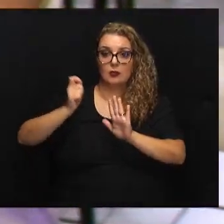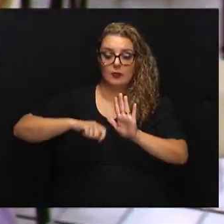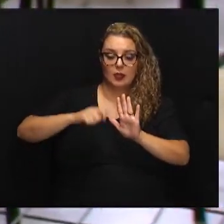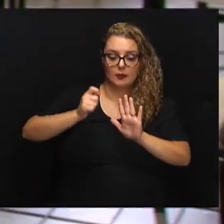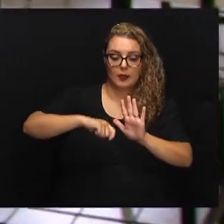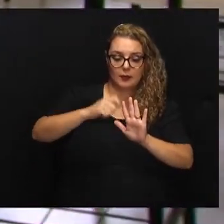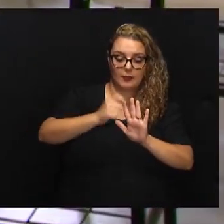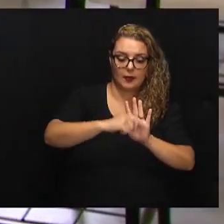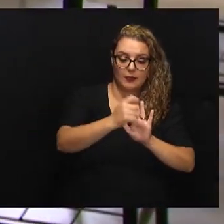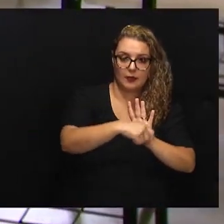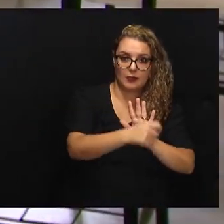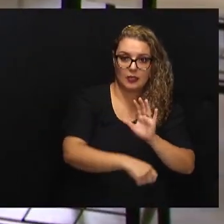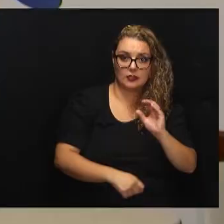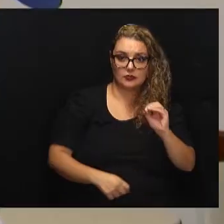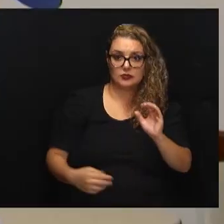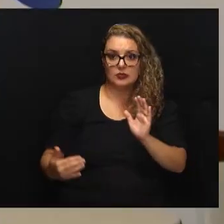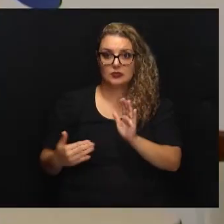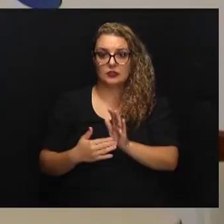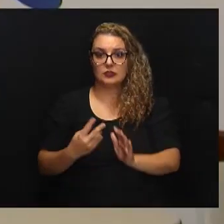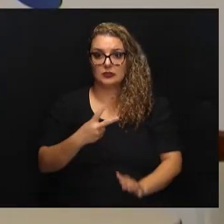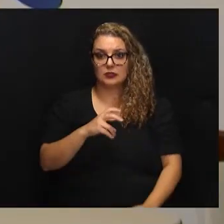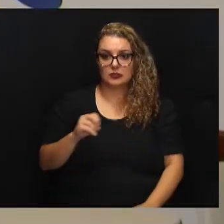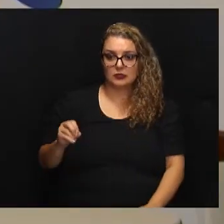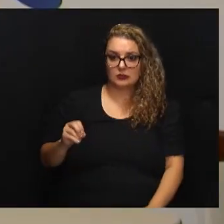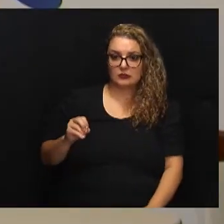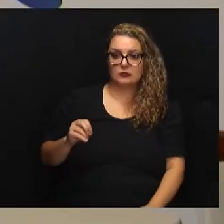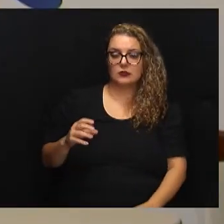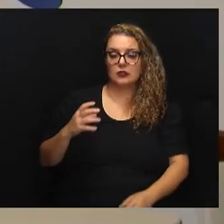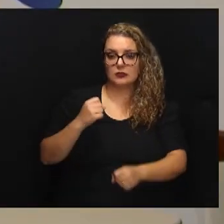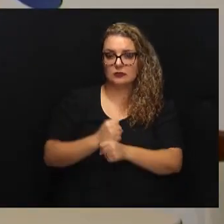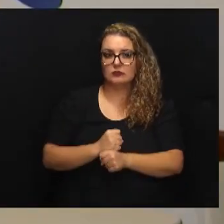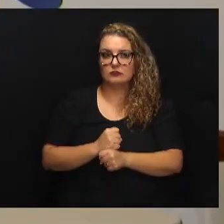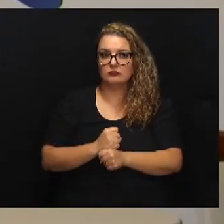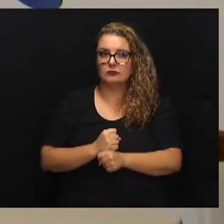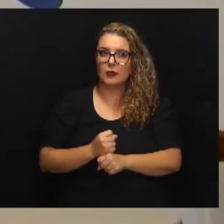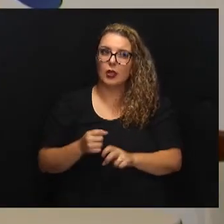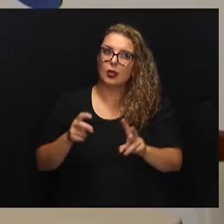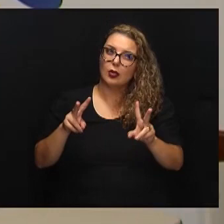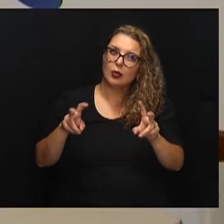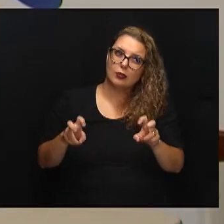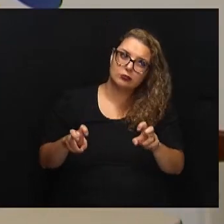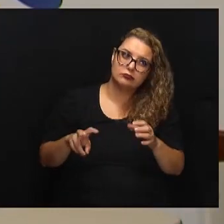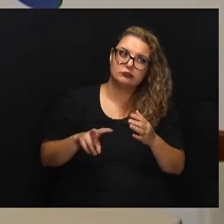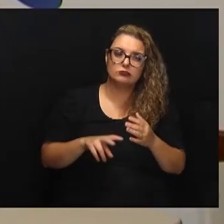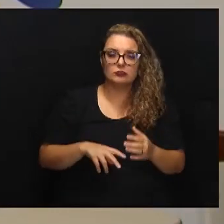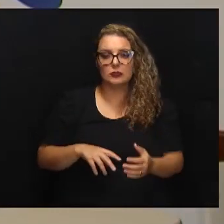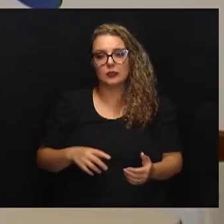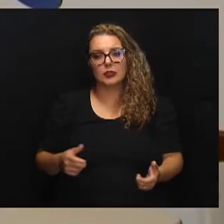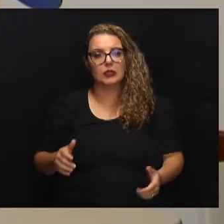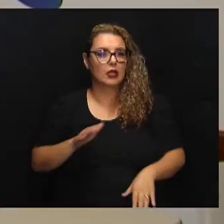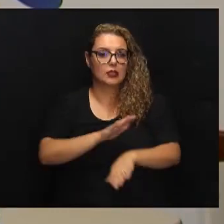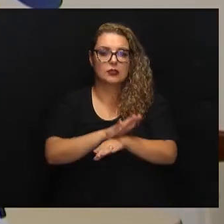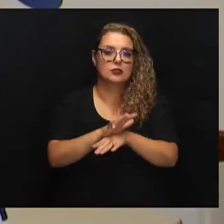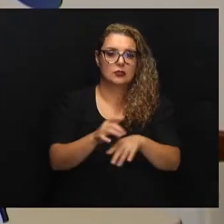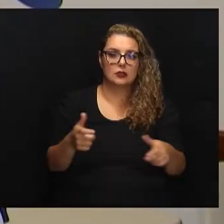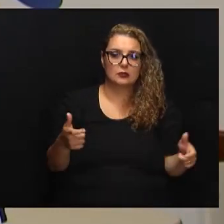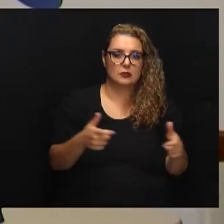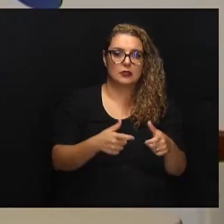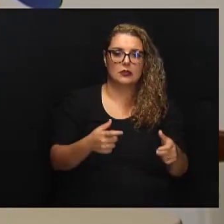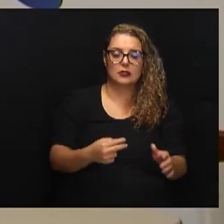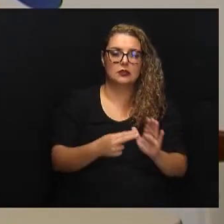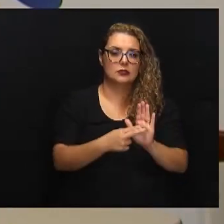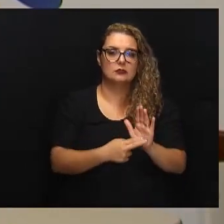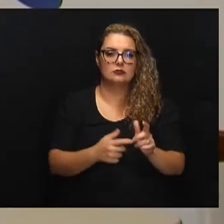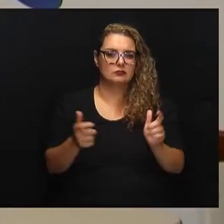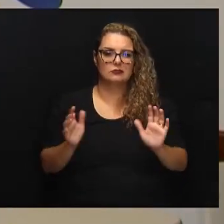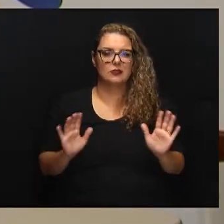de 0 a 200 pontos. Eu não acredito que o tema tenha sido um fator que contribuiu para a redução das notas máximas,